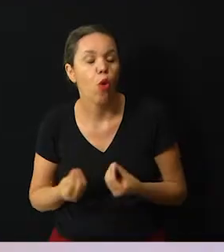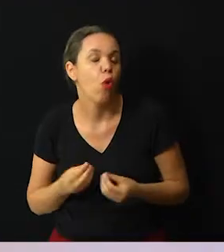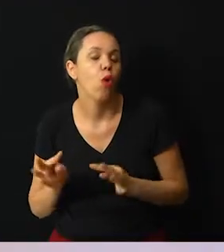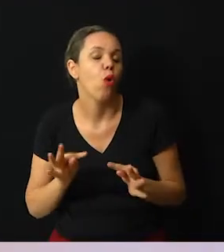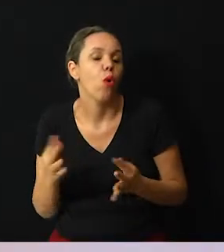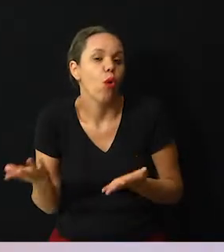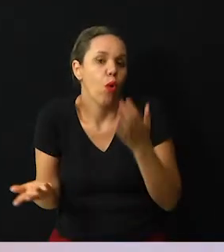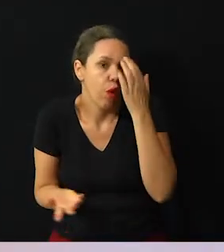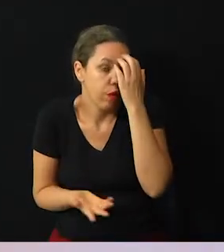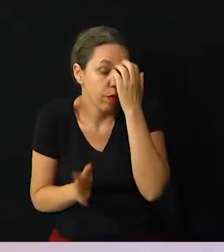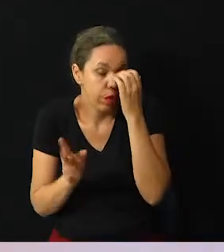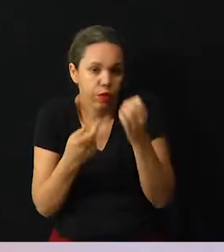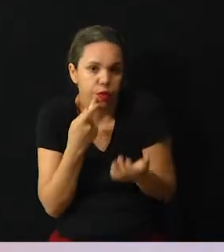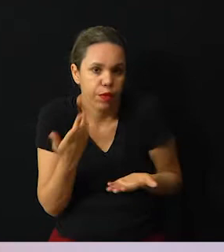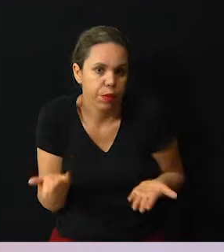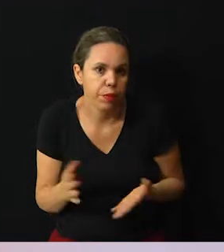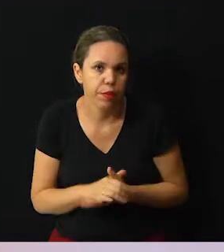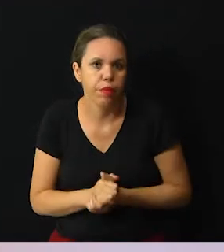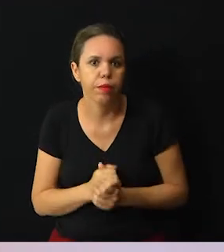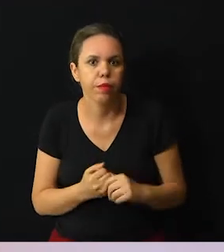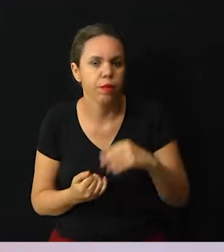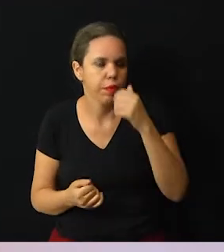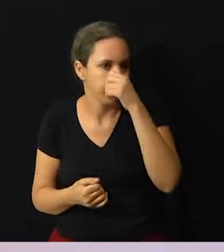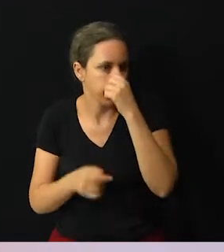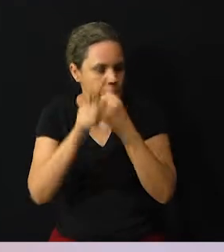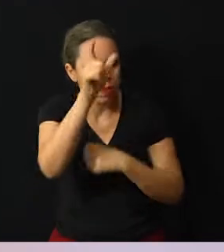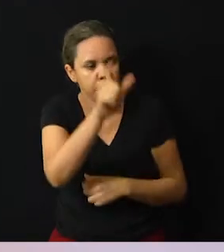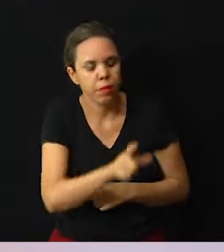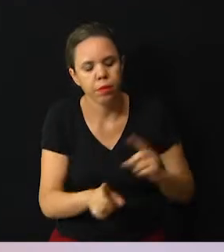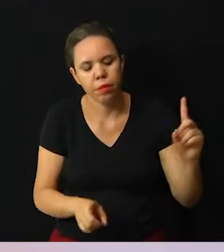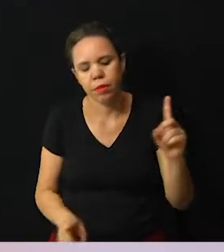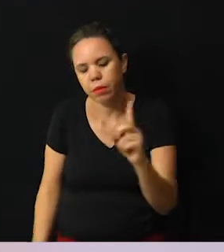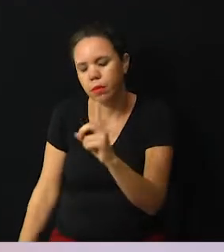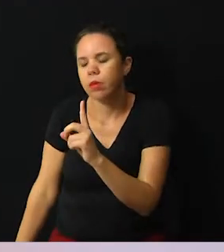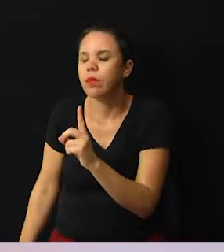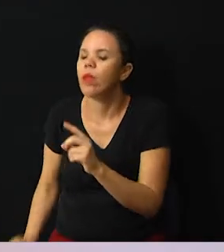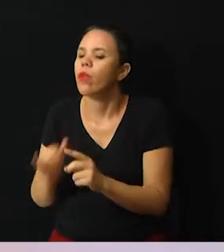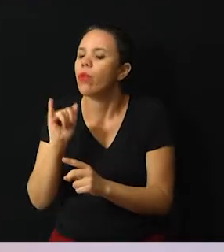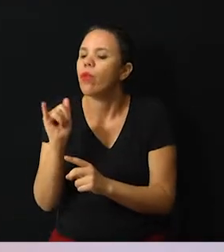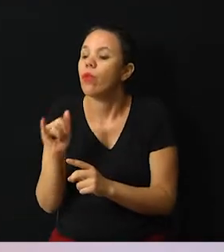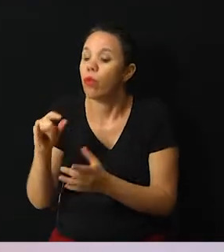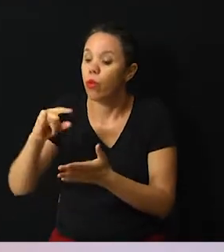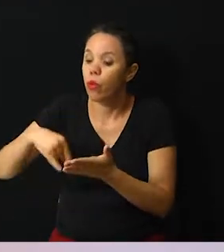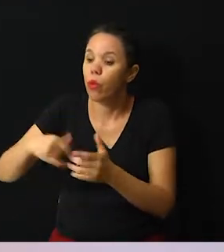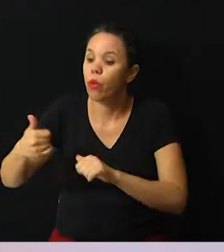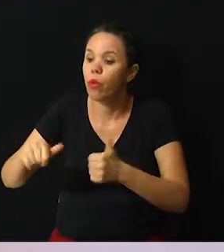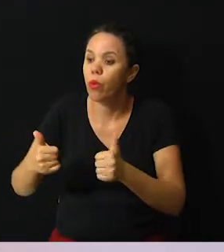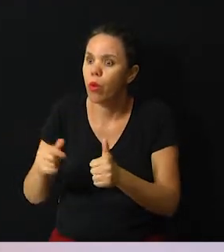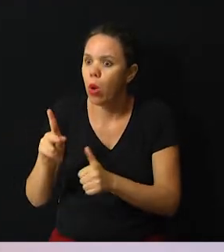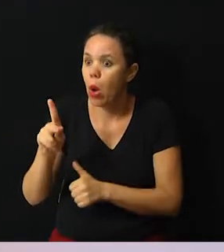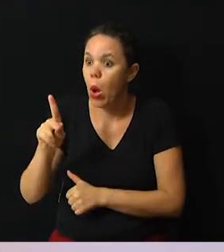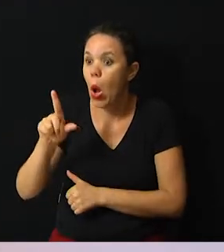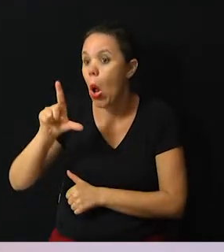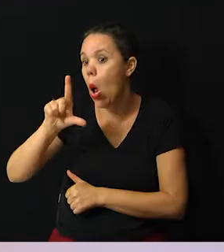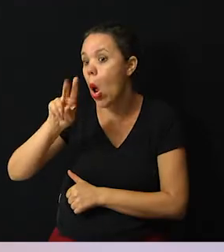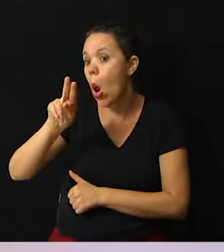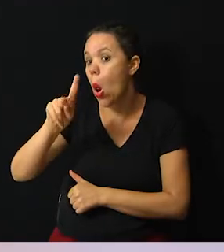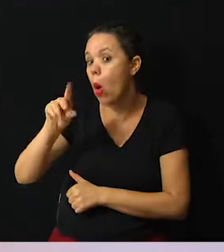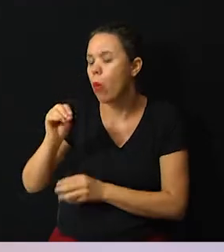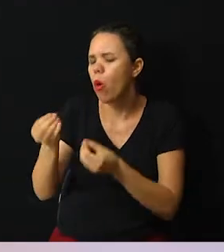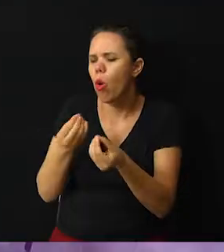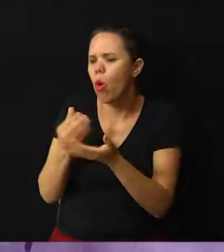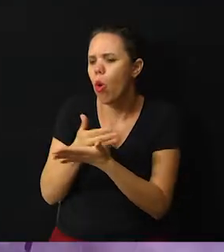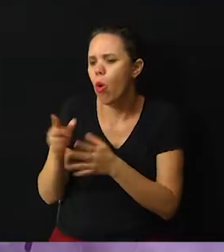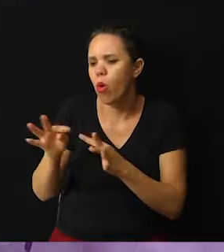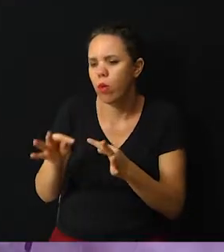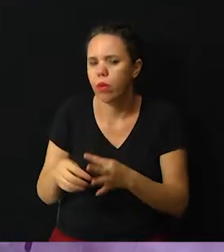é o tratamento, doutor, já que o senhor citou aí? A pessoa chegou no consultório, recebeu o diagnóstico de lúpus. Como que